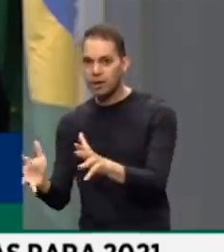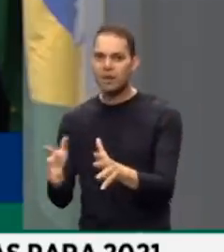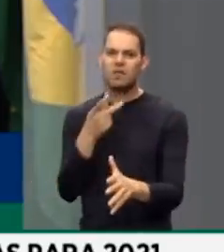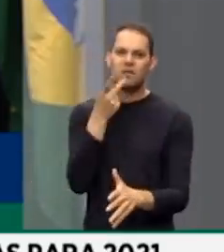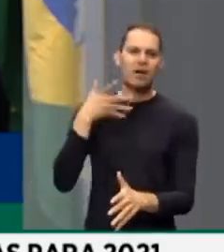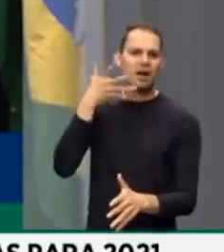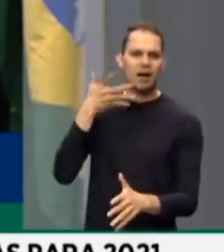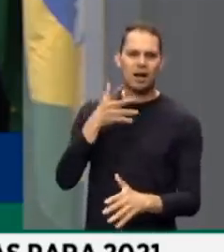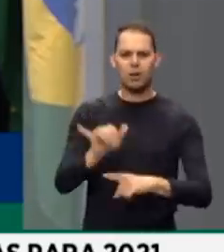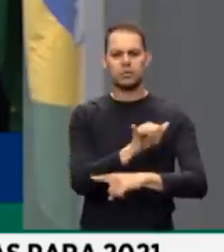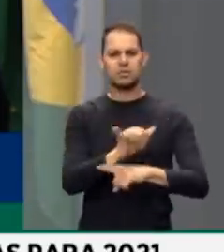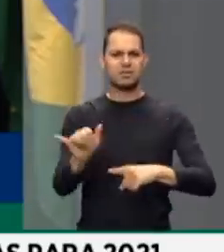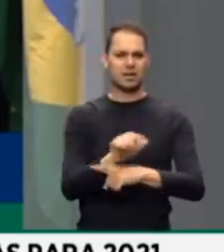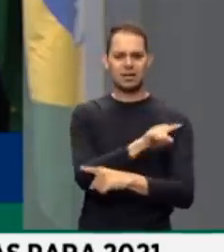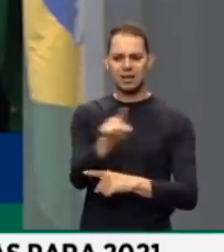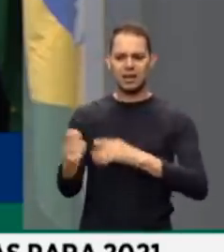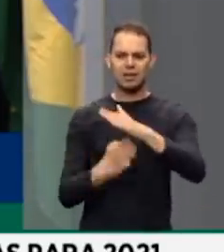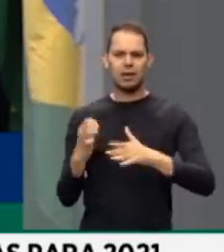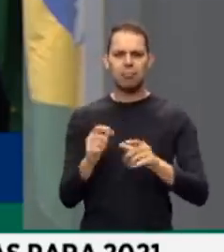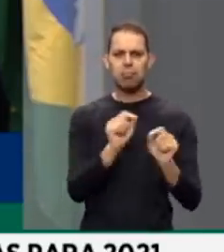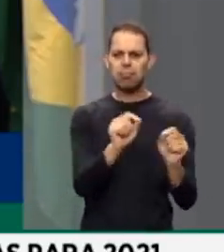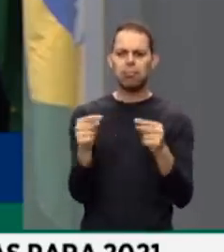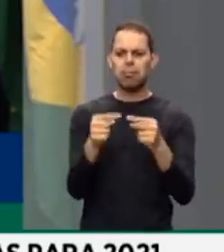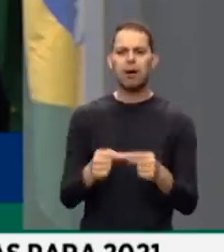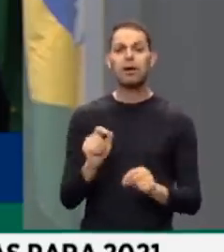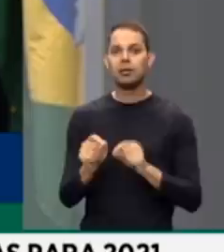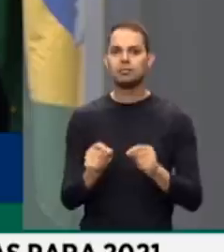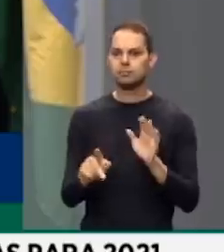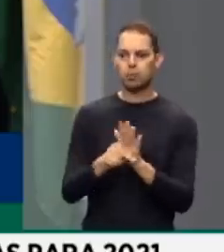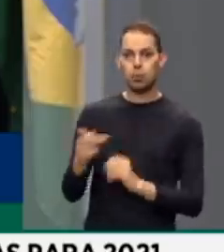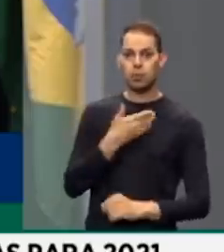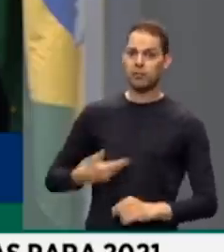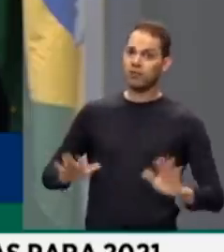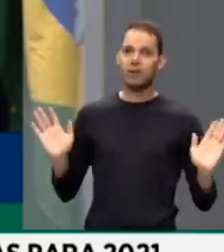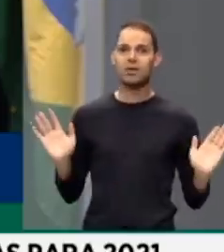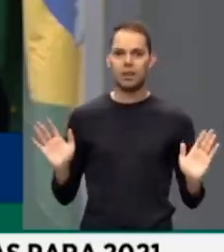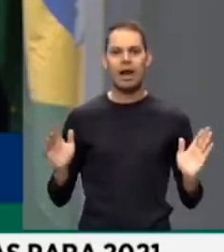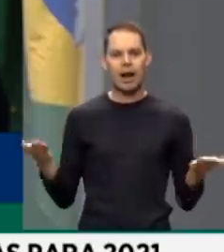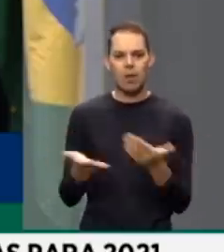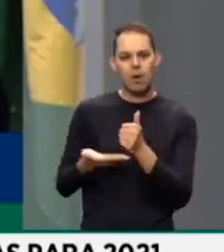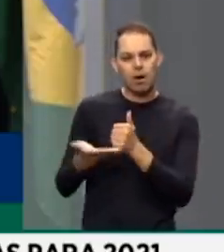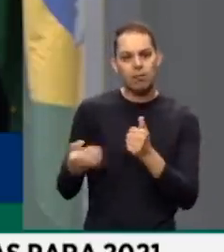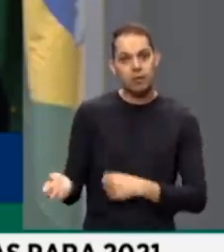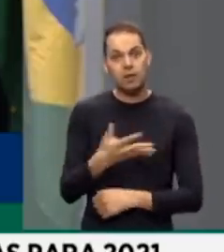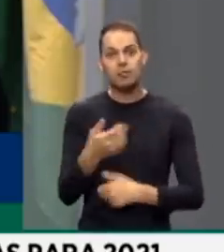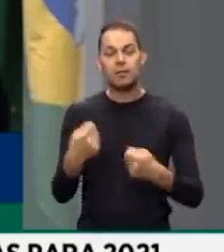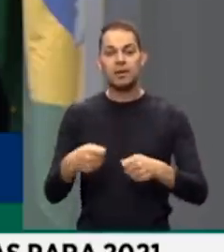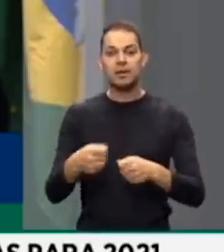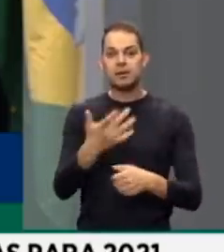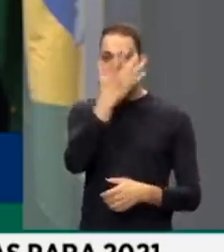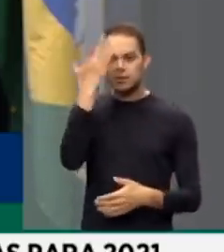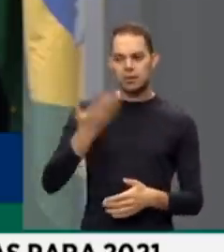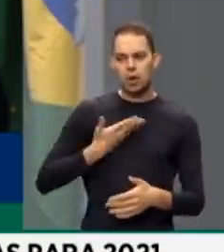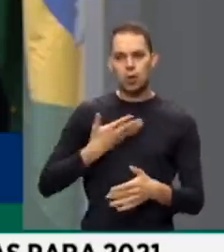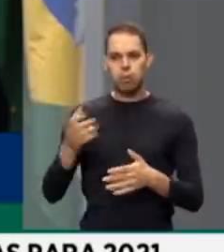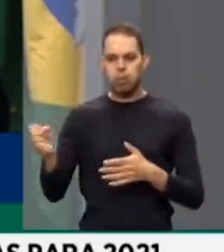empresas estratégicas. Estratégicas para quem? Estratégicas para o governo, que agora tem uma nova base e precisa colocar os seus